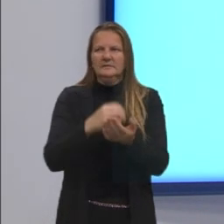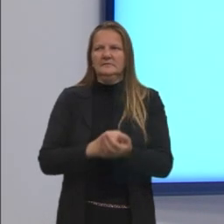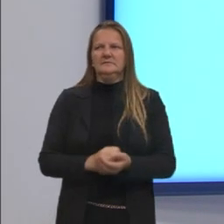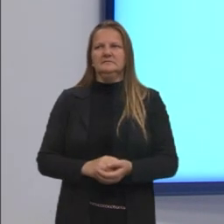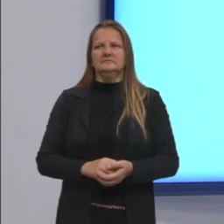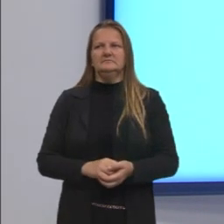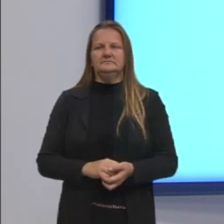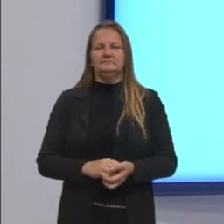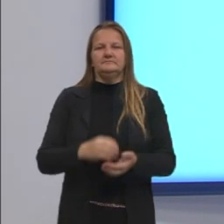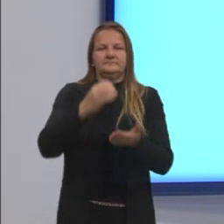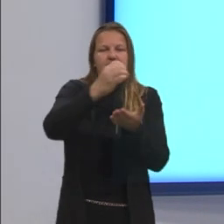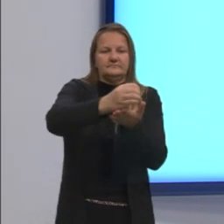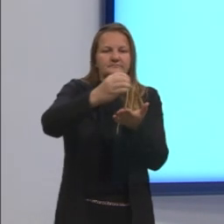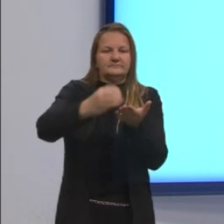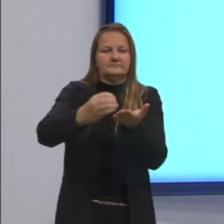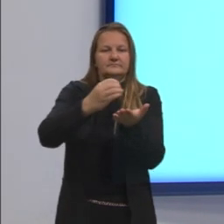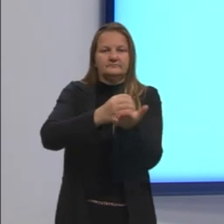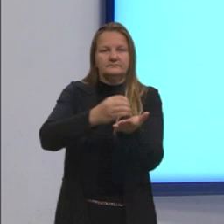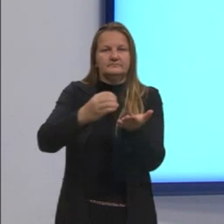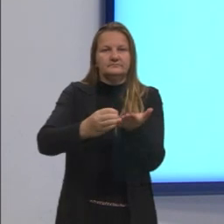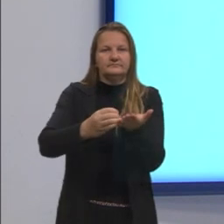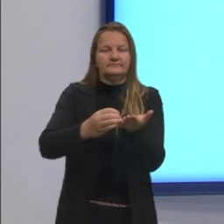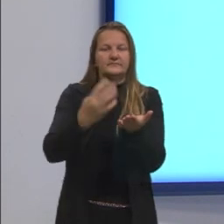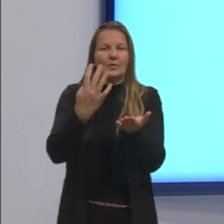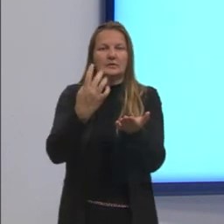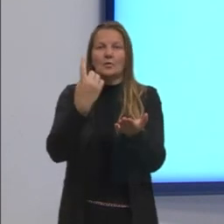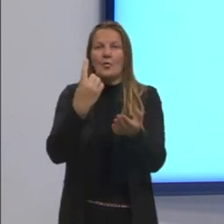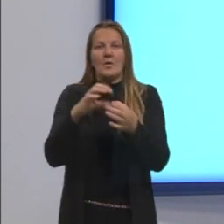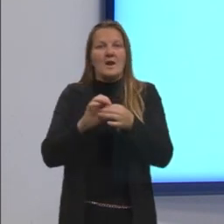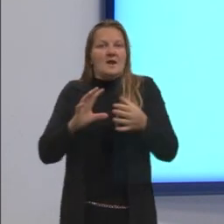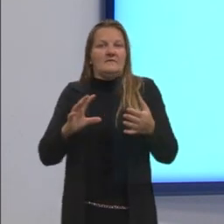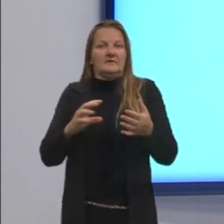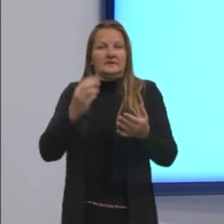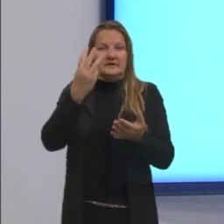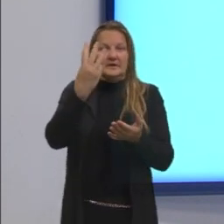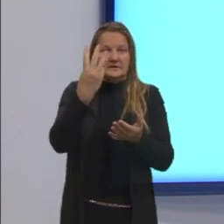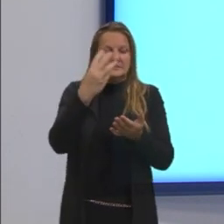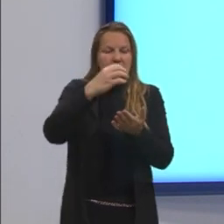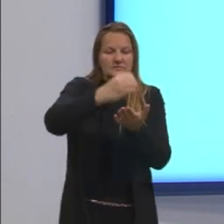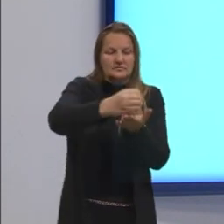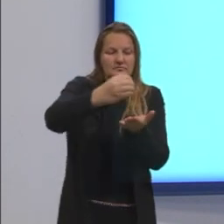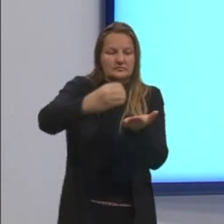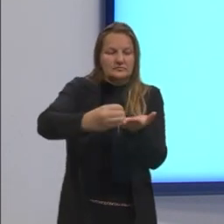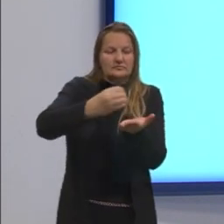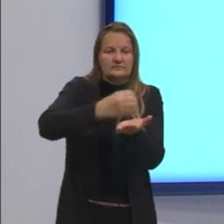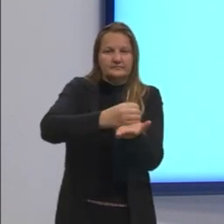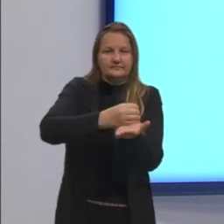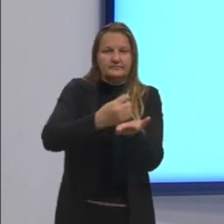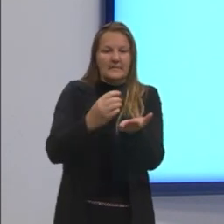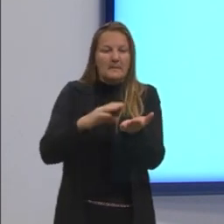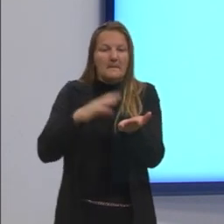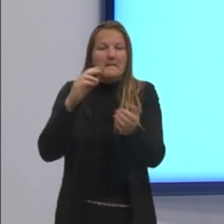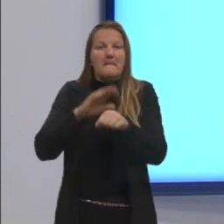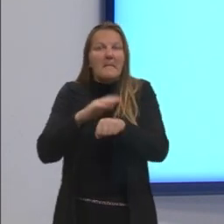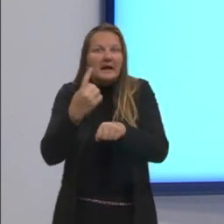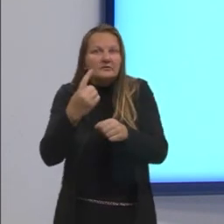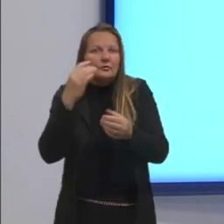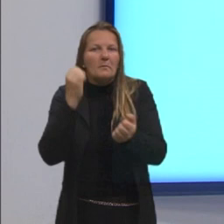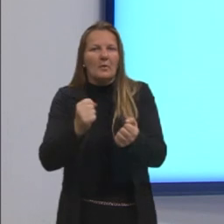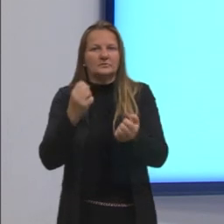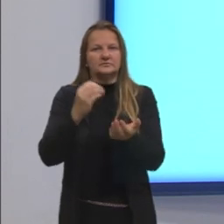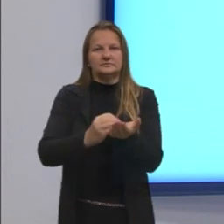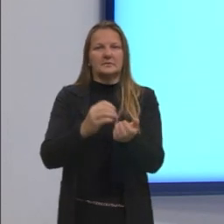cabe aqueles três mas ainda sobra espaço suficiente para mais um pelo menos então ok essa eu posso